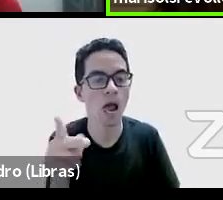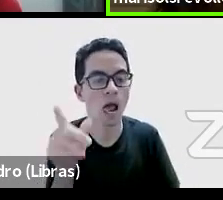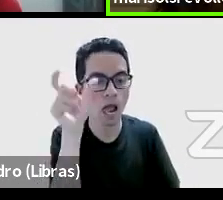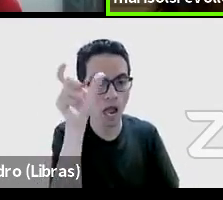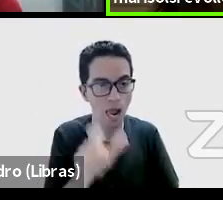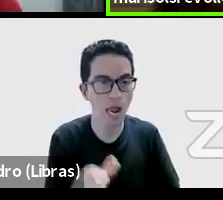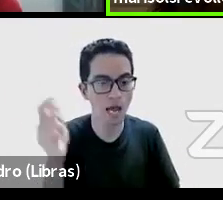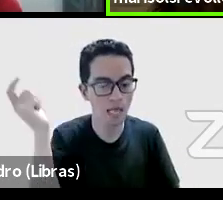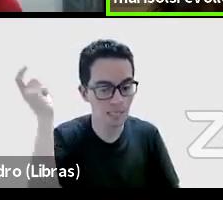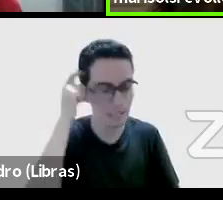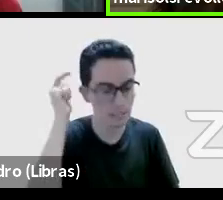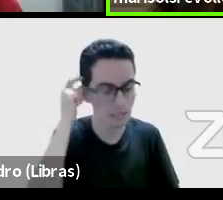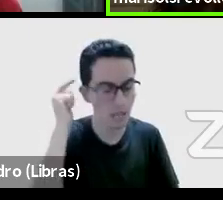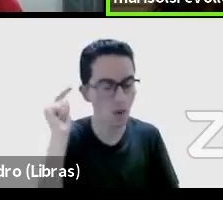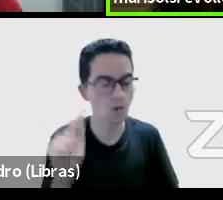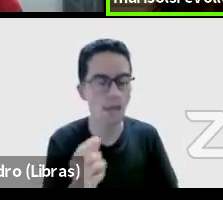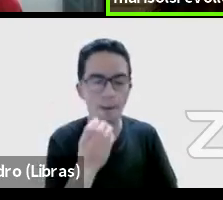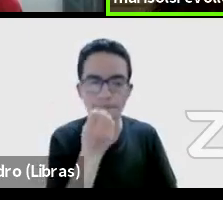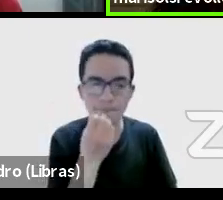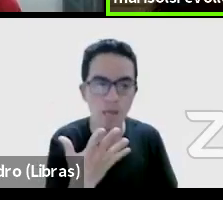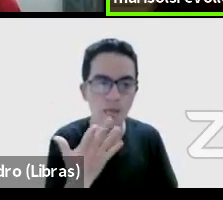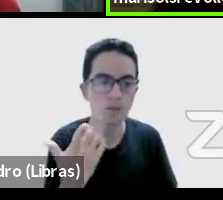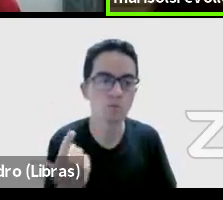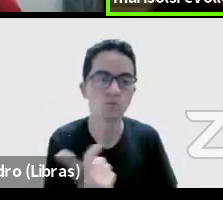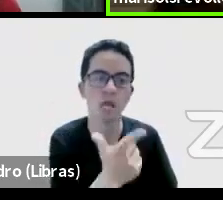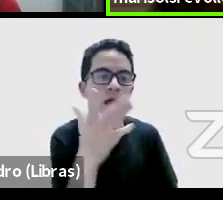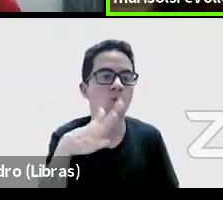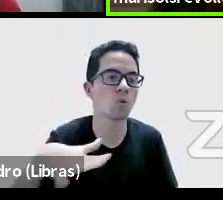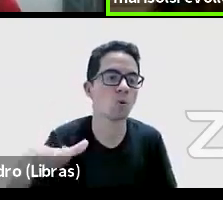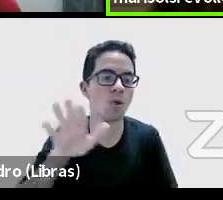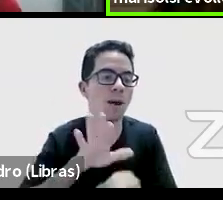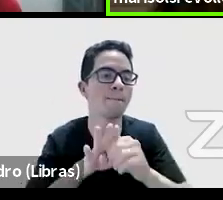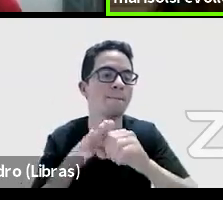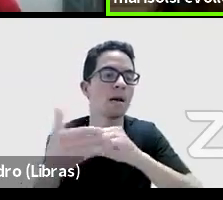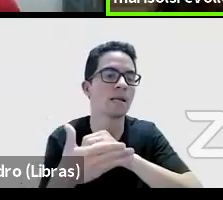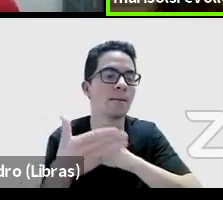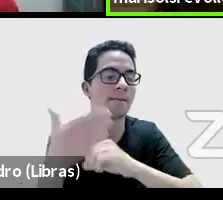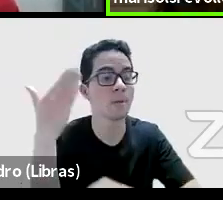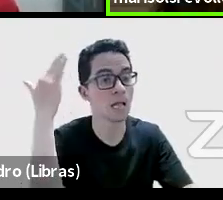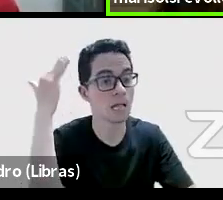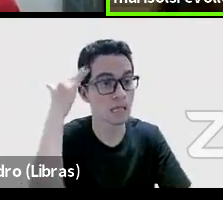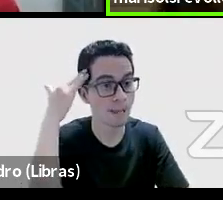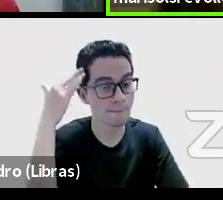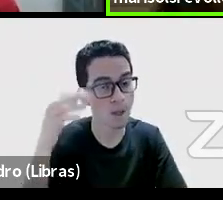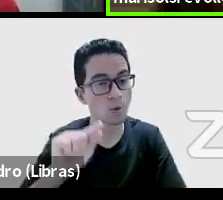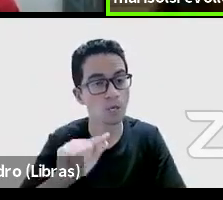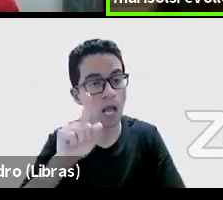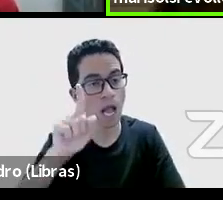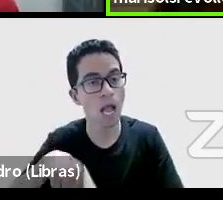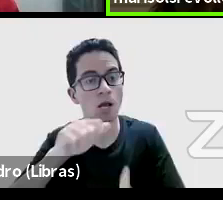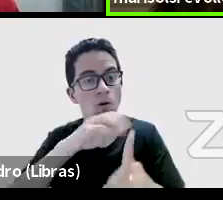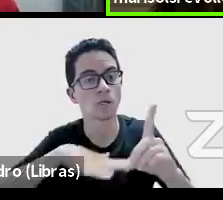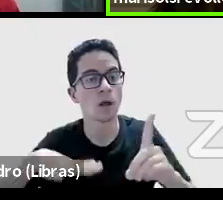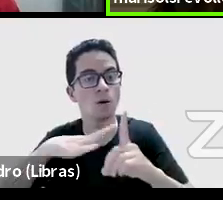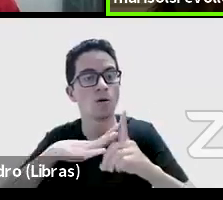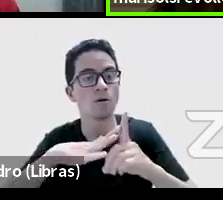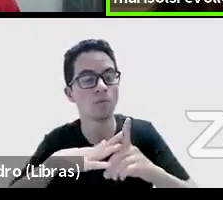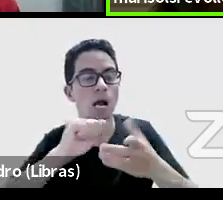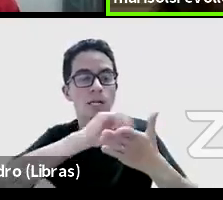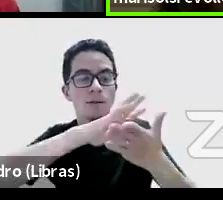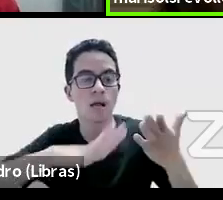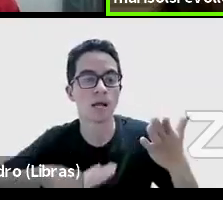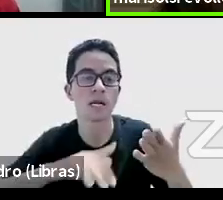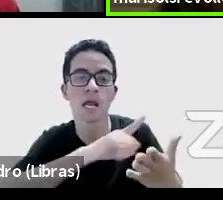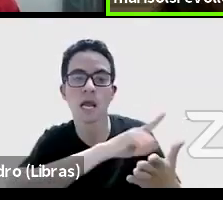quando a criança não está bem, ainda mais nesse cenário da pandemia. Então, também foi a atividade social indo ao médico, né? Como é que eles entendem, como é